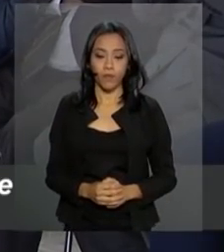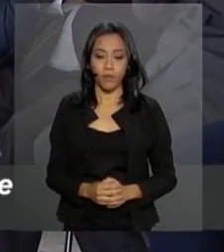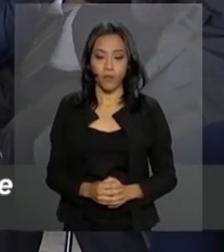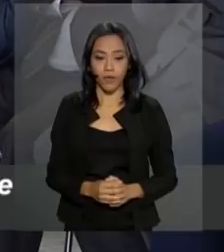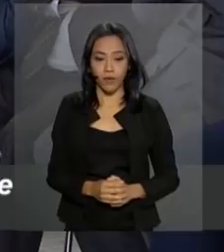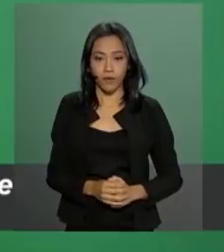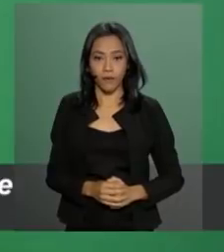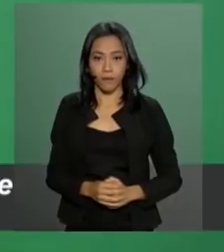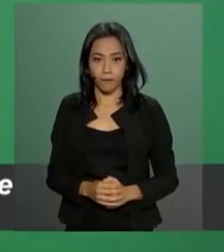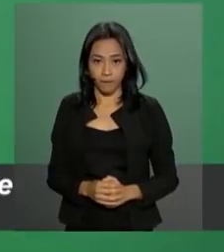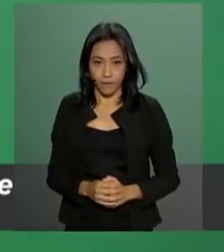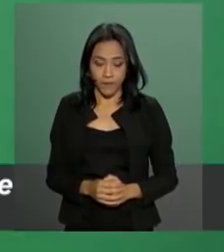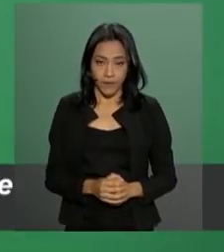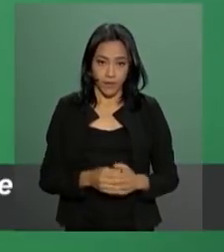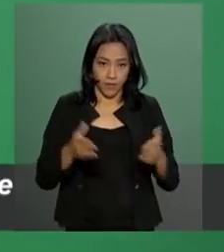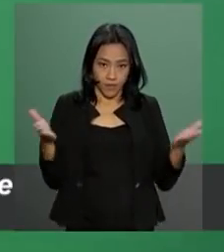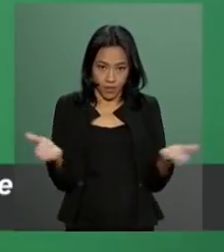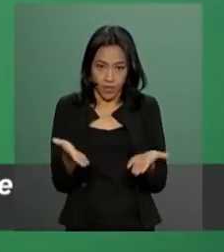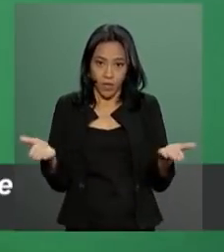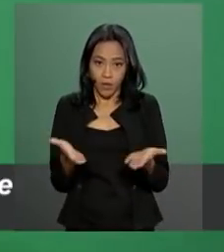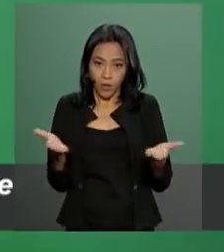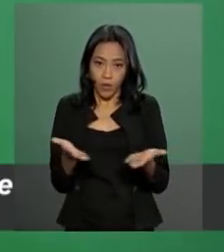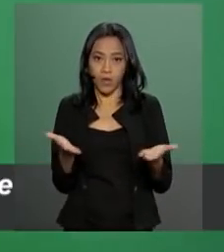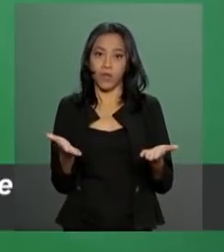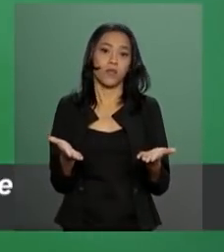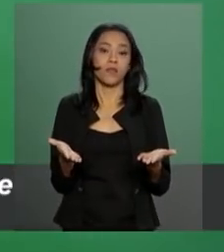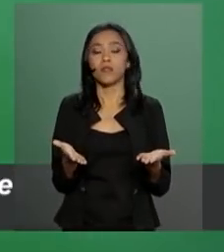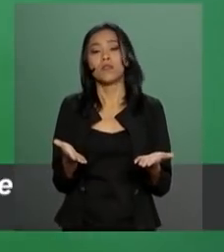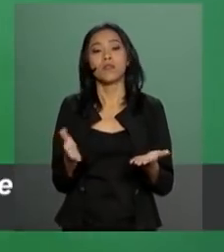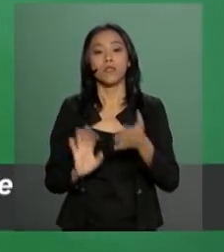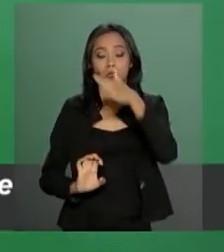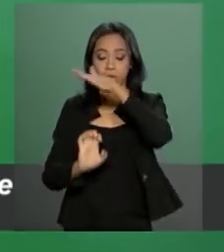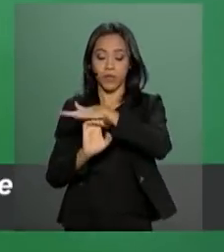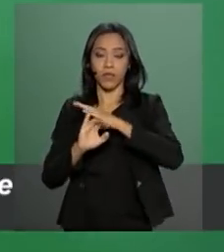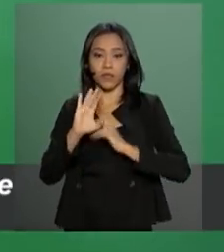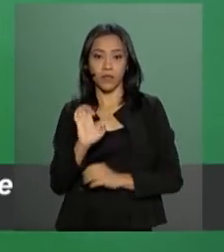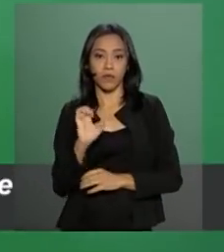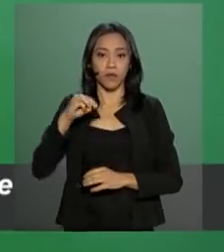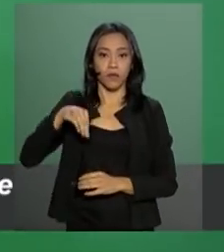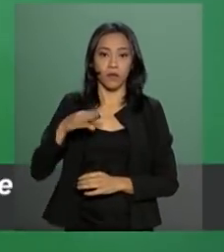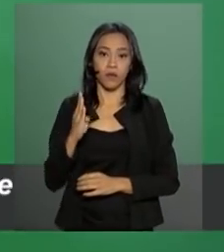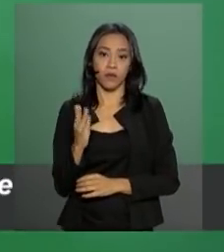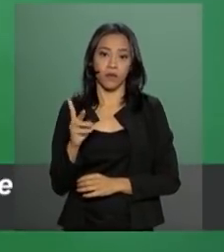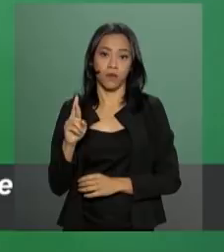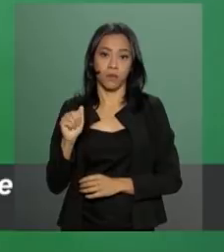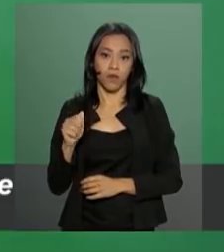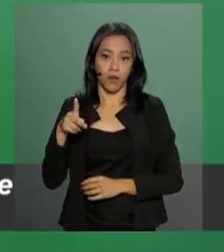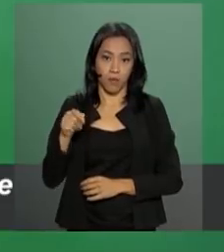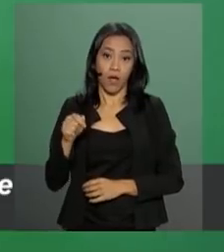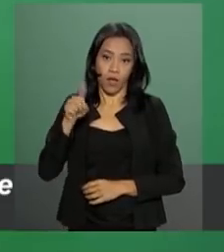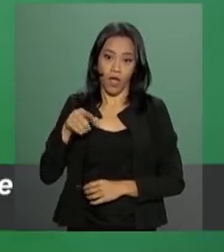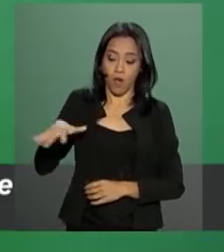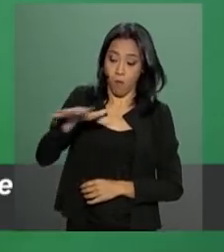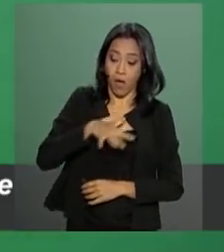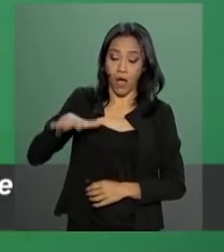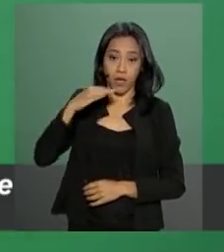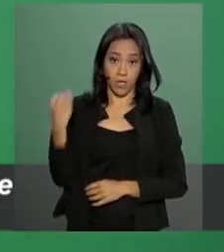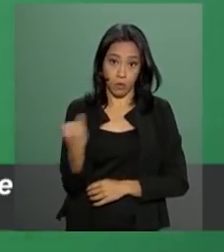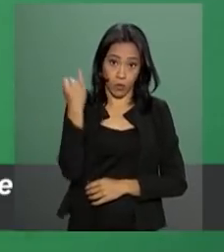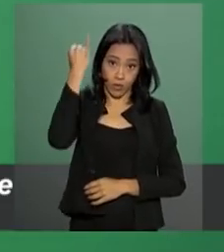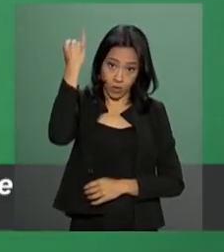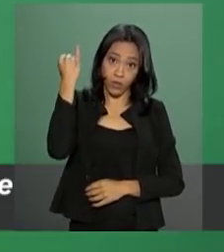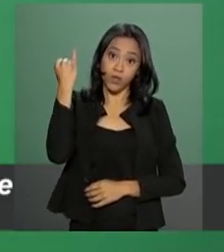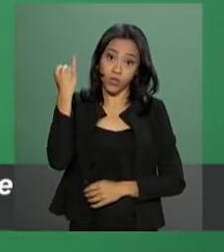e agora na embrapa na embrapa que é um setor importantíssimo maurício ainda me lembrava um pouco de reuniões que tivemos em londres